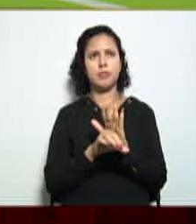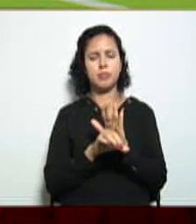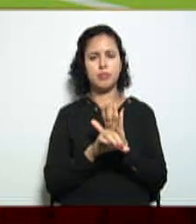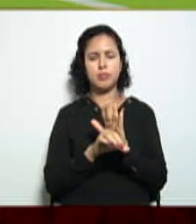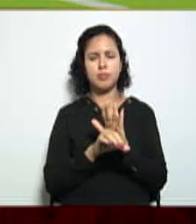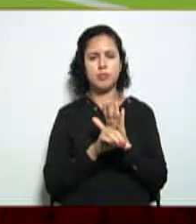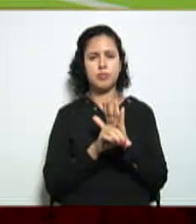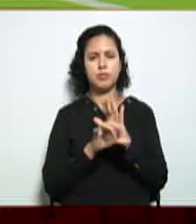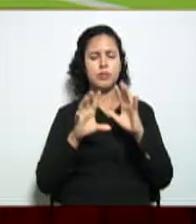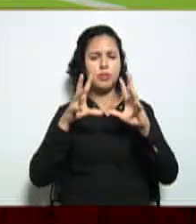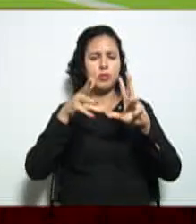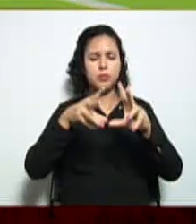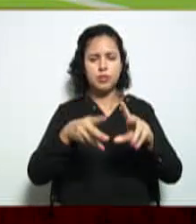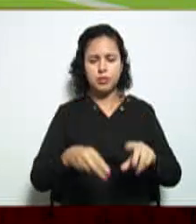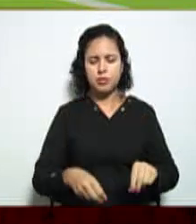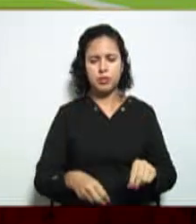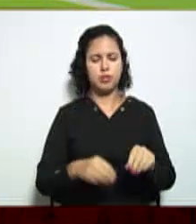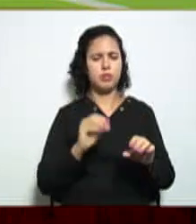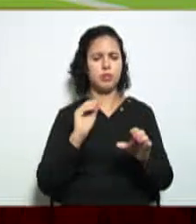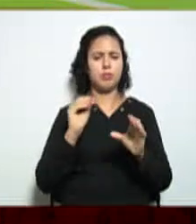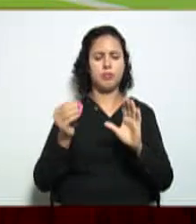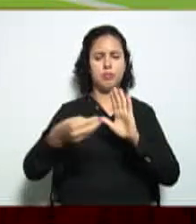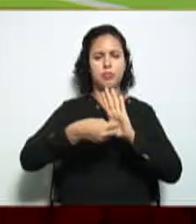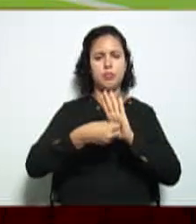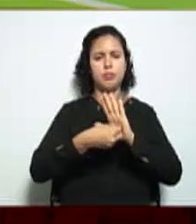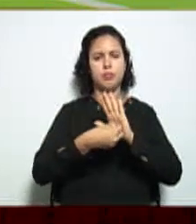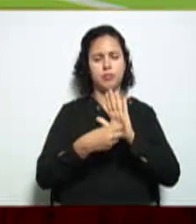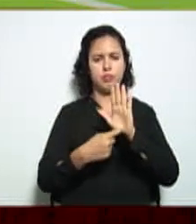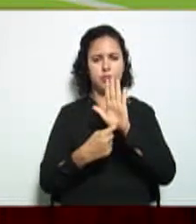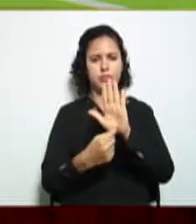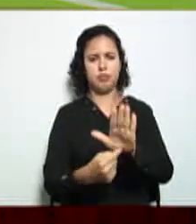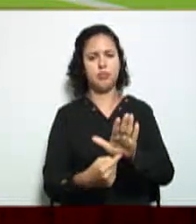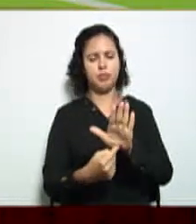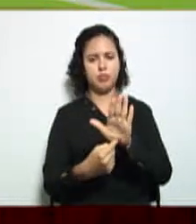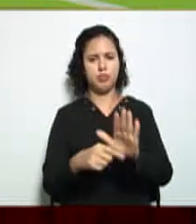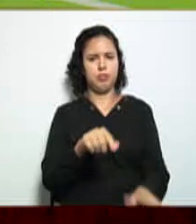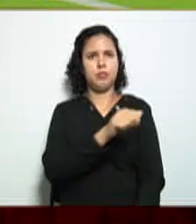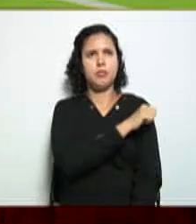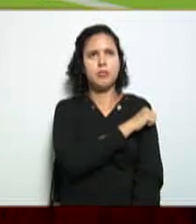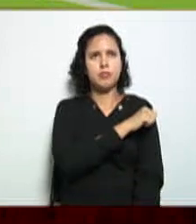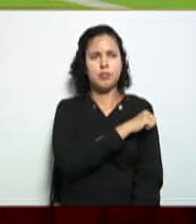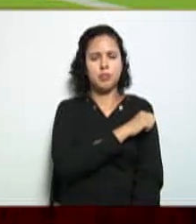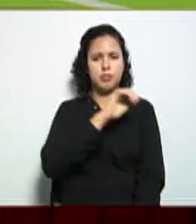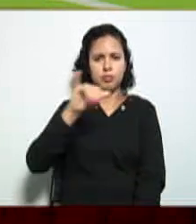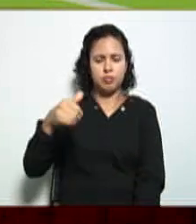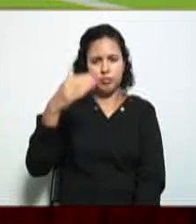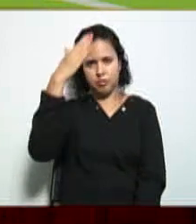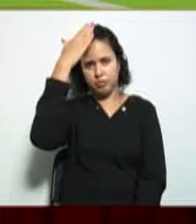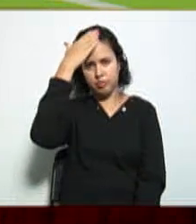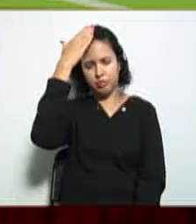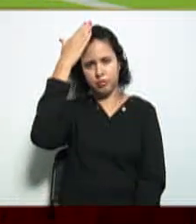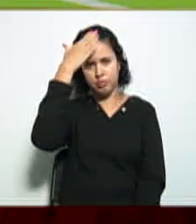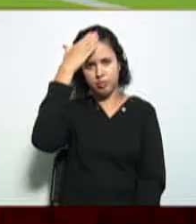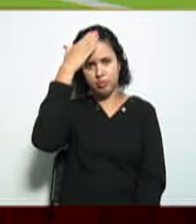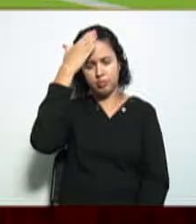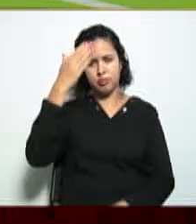Então, todos esses elementos, eles foram tragos pelos nossos alunos aí de Ji-Paraná,